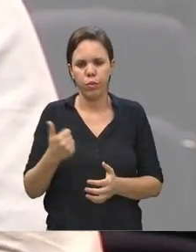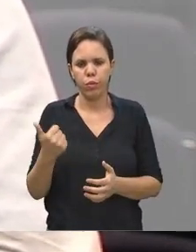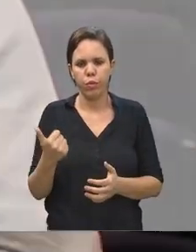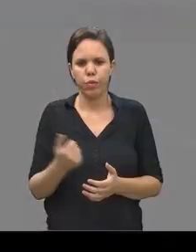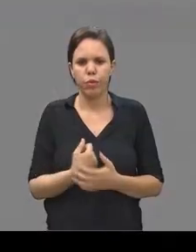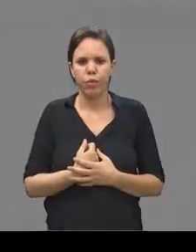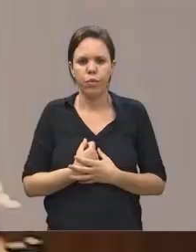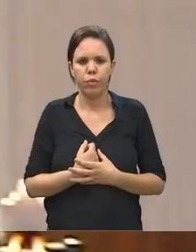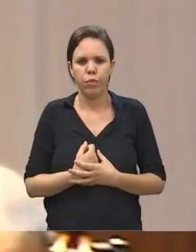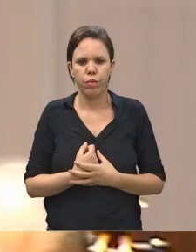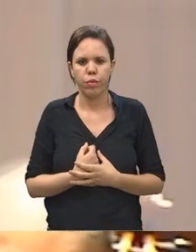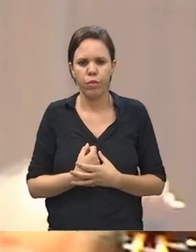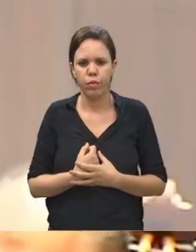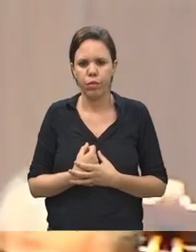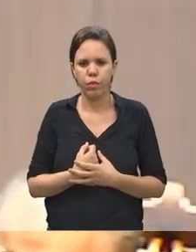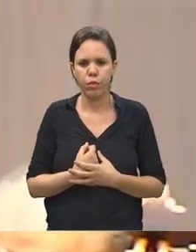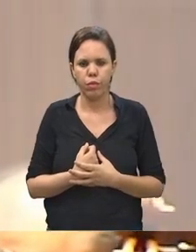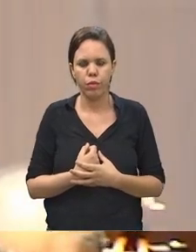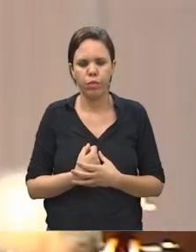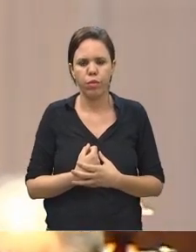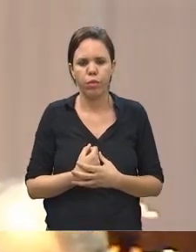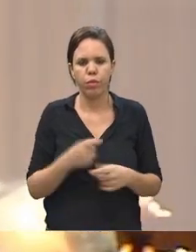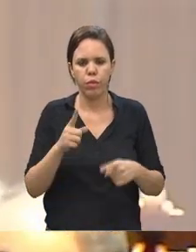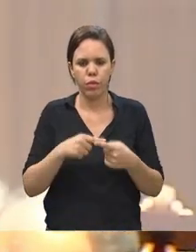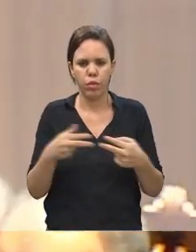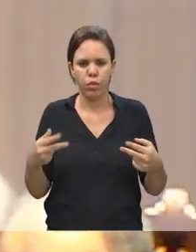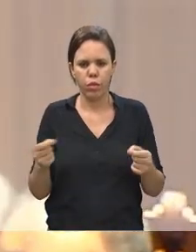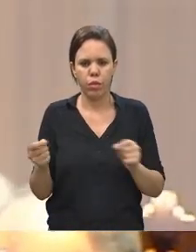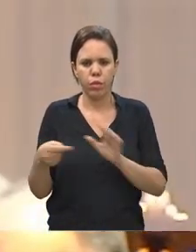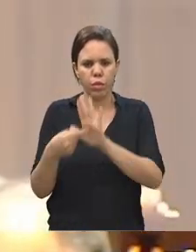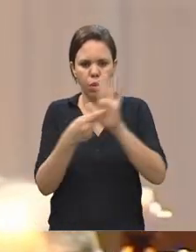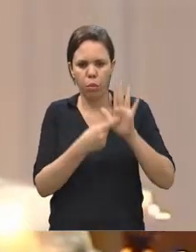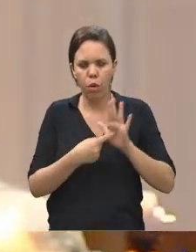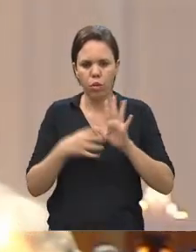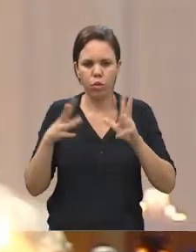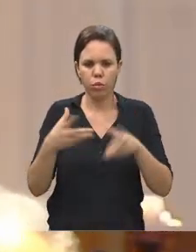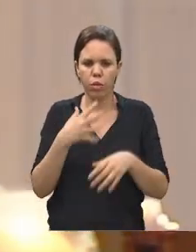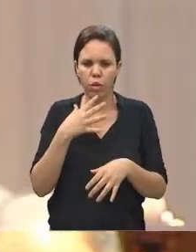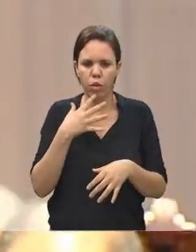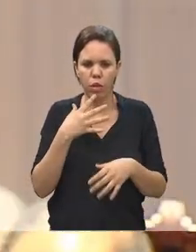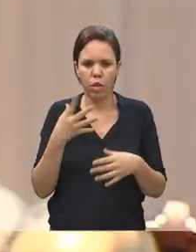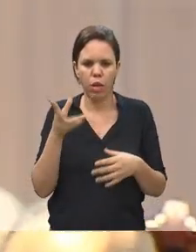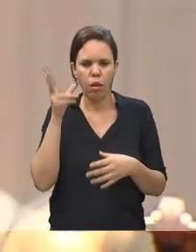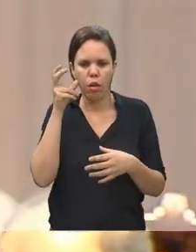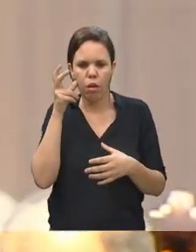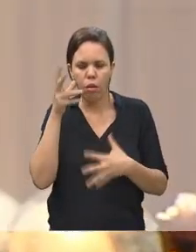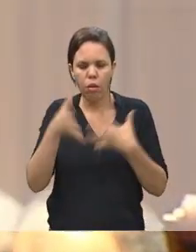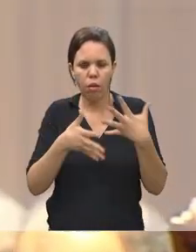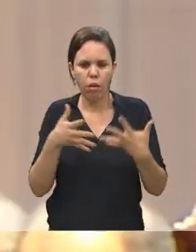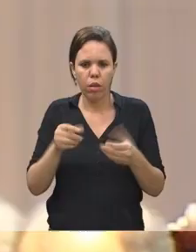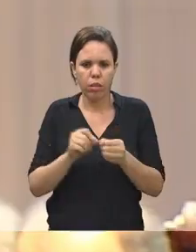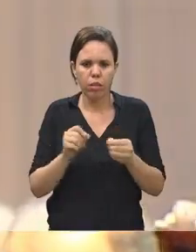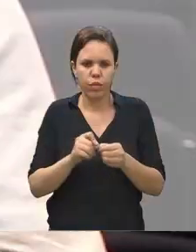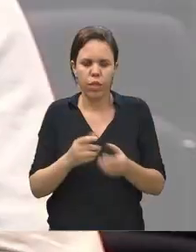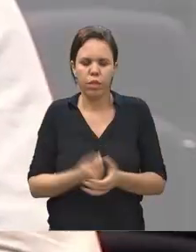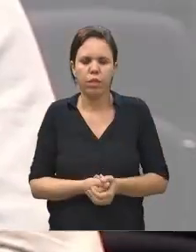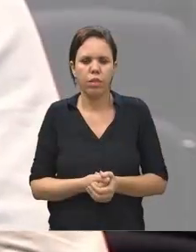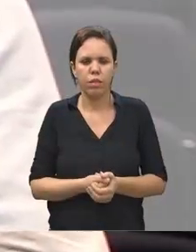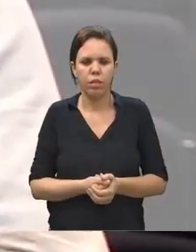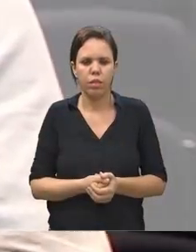é as peças conhecidas e habituais que todo mundo quer escutar de lo que a gente